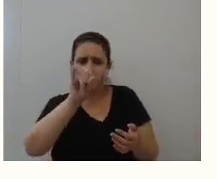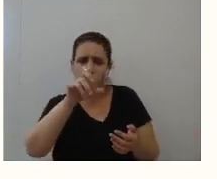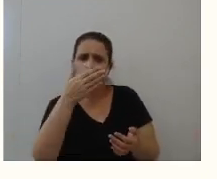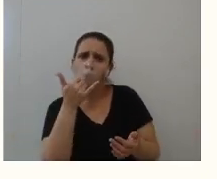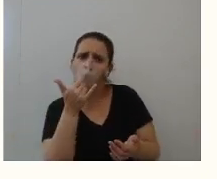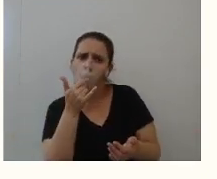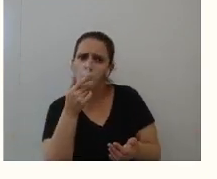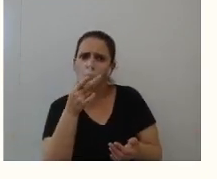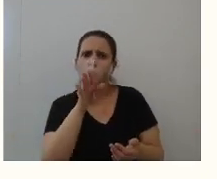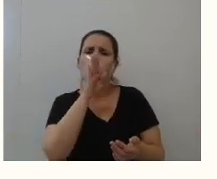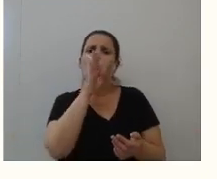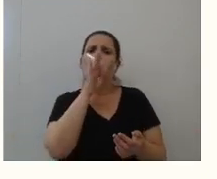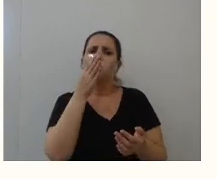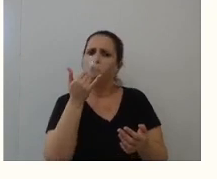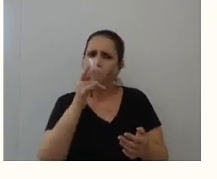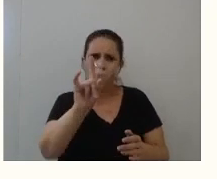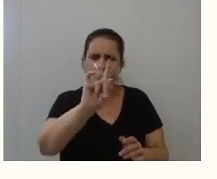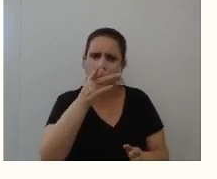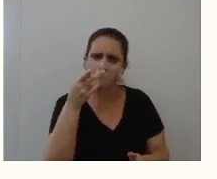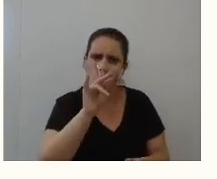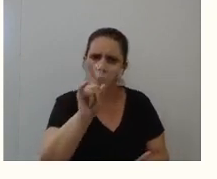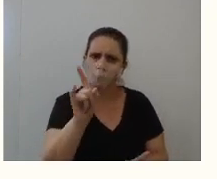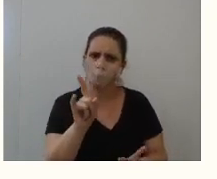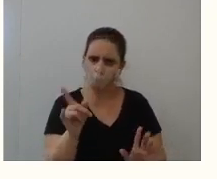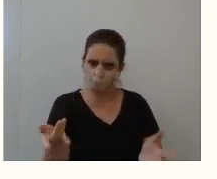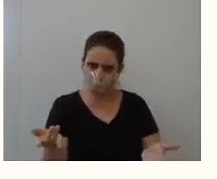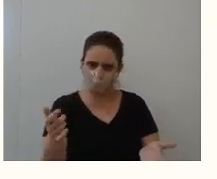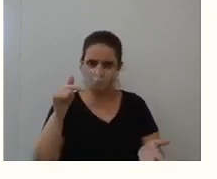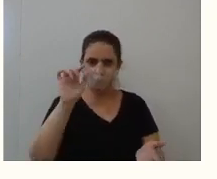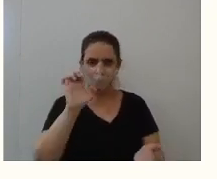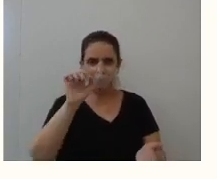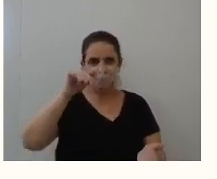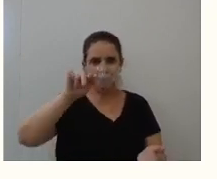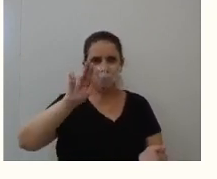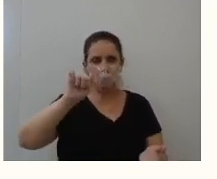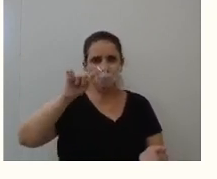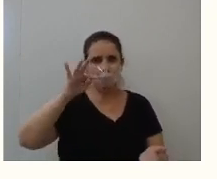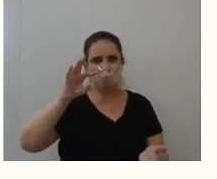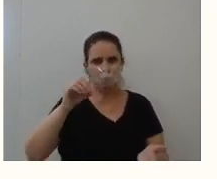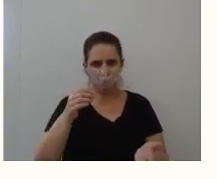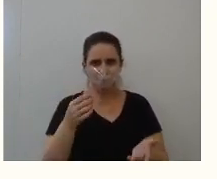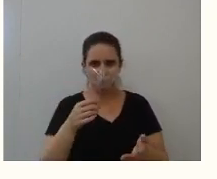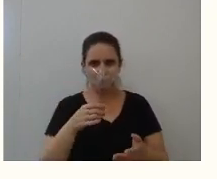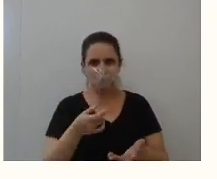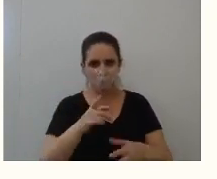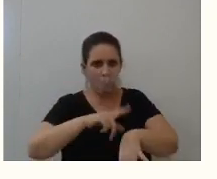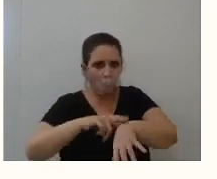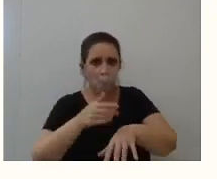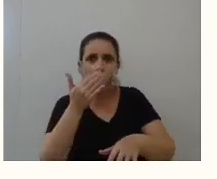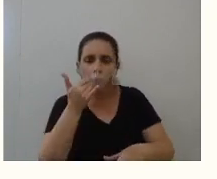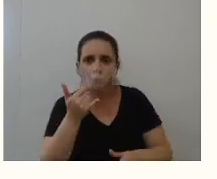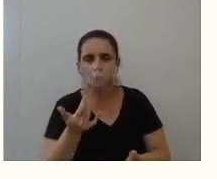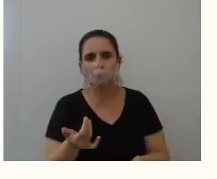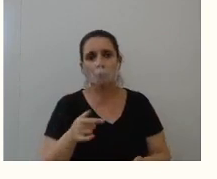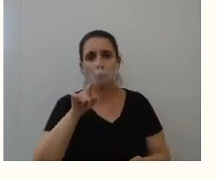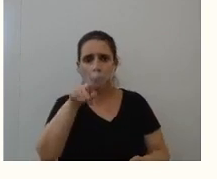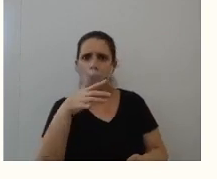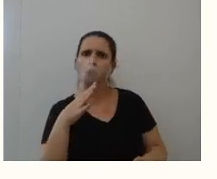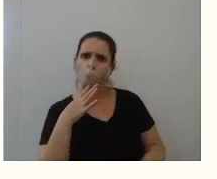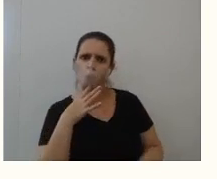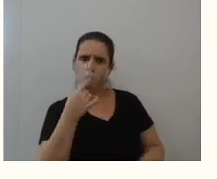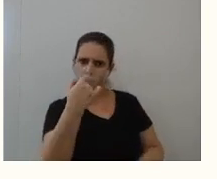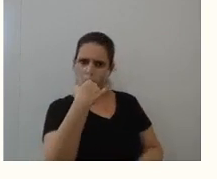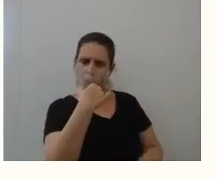é um outro exemplo de oração subordinada que tem valor temporal. Ela me